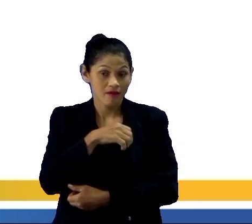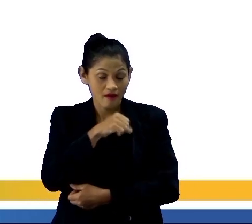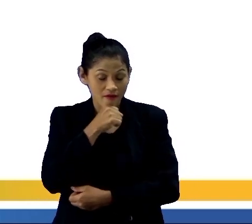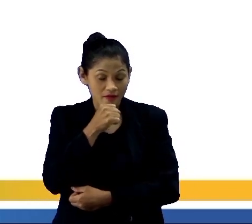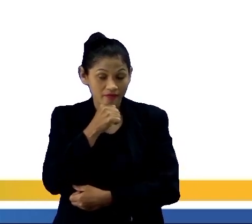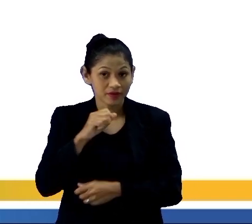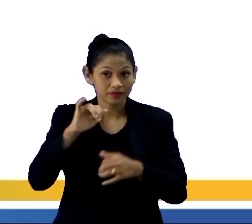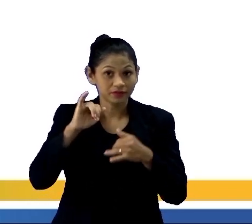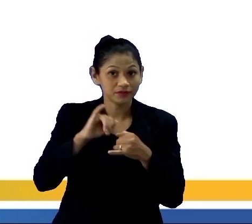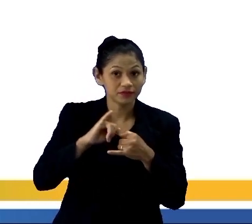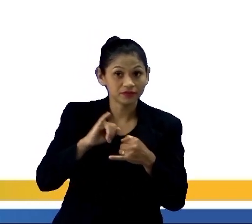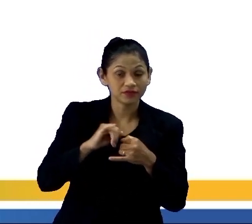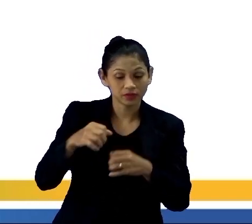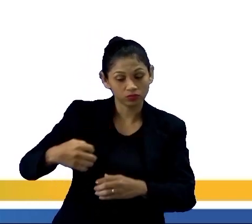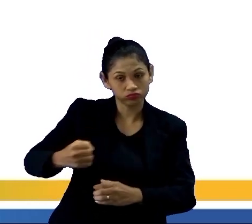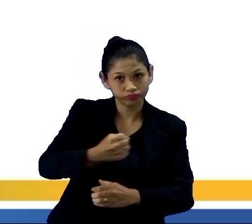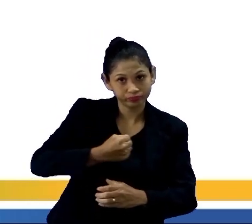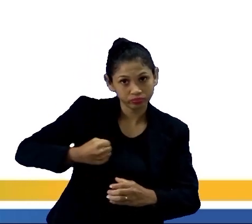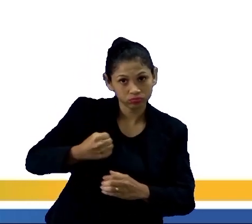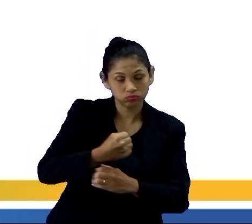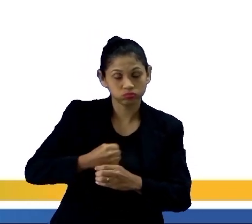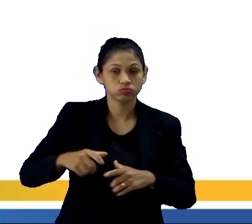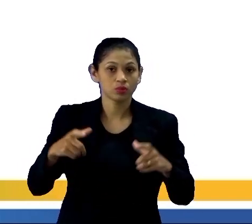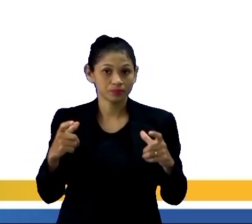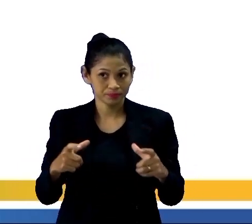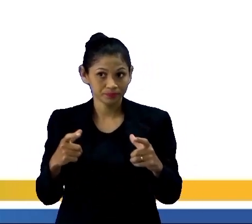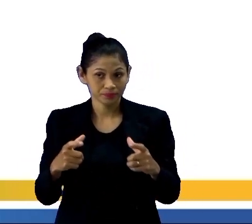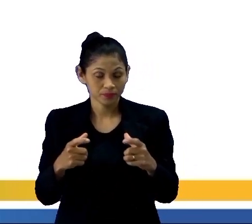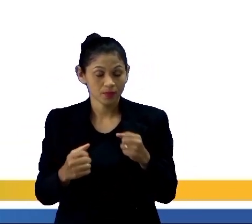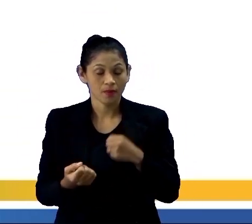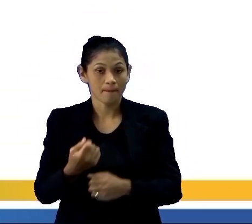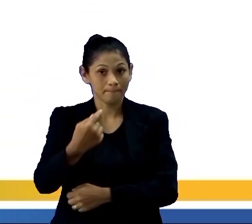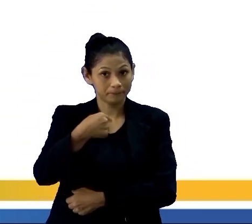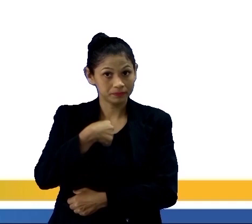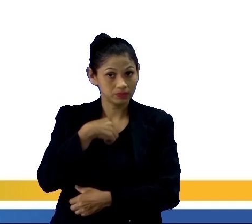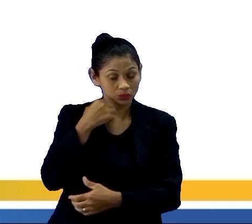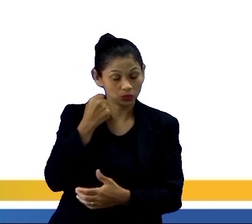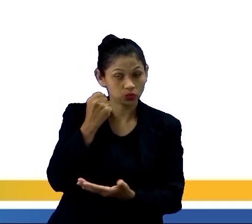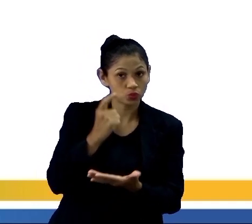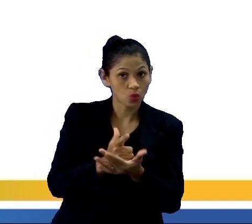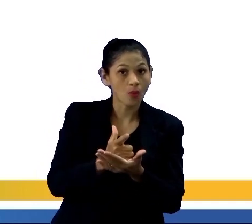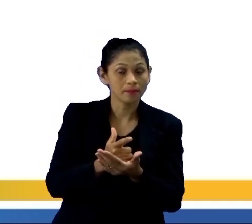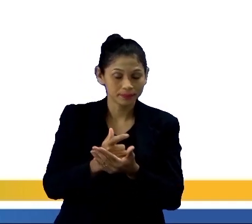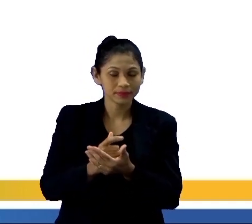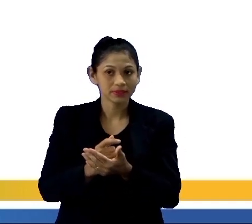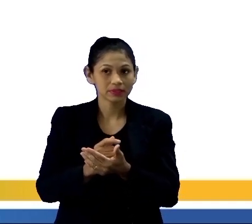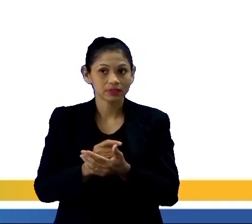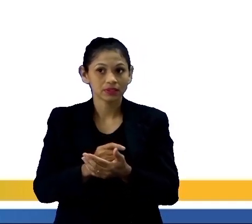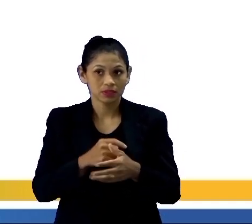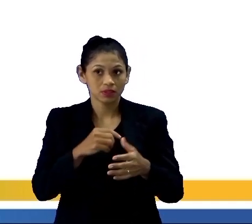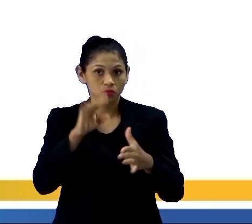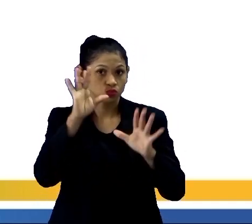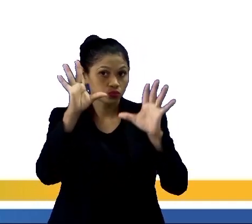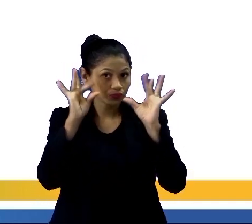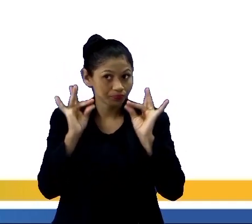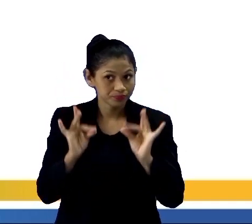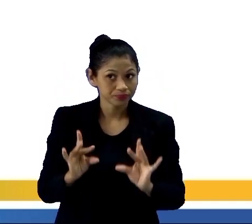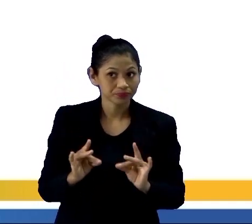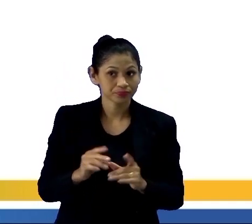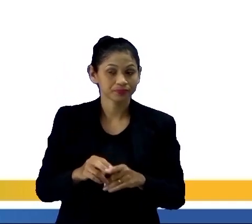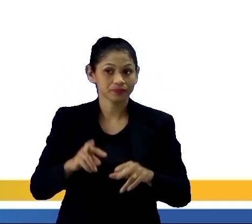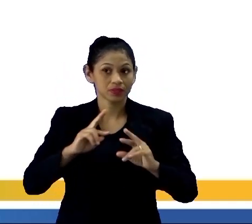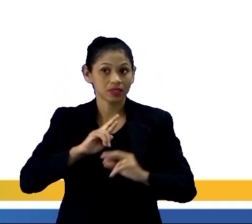escola. Ela pediu para eu comprar os ingredientes e me deu a seguinte receita. A receita da vovó: